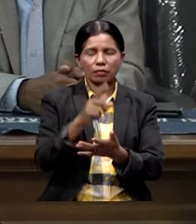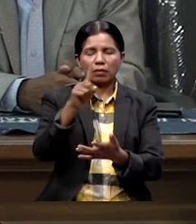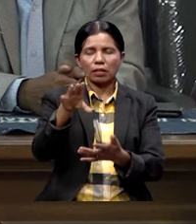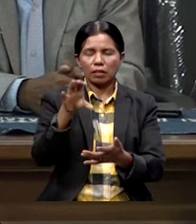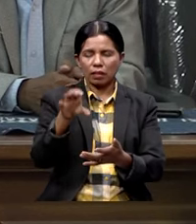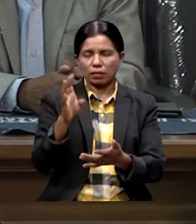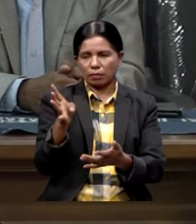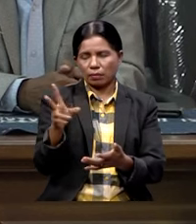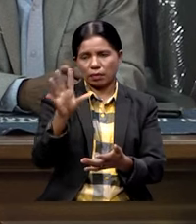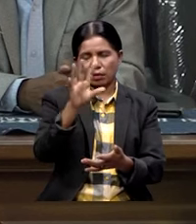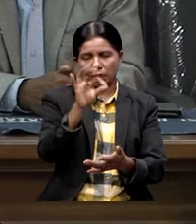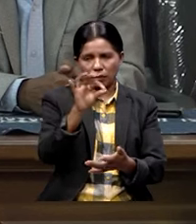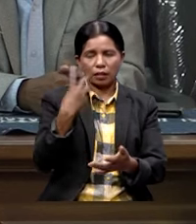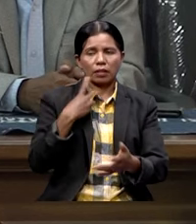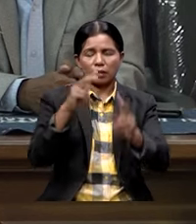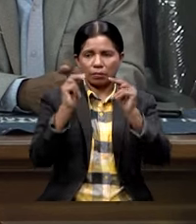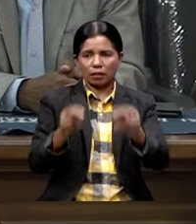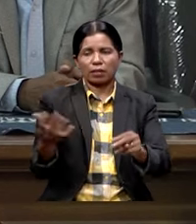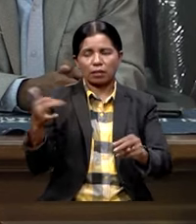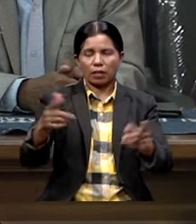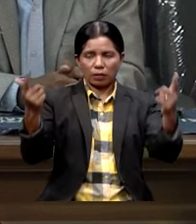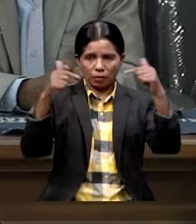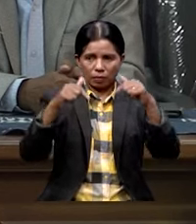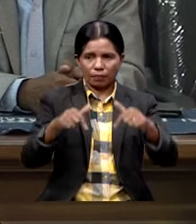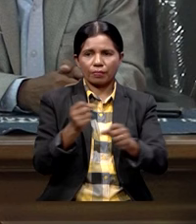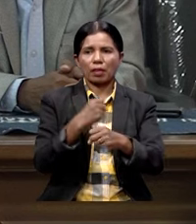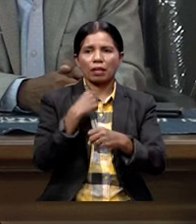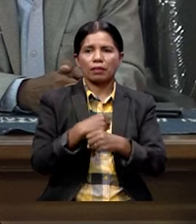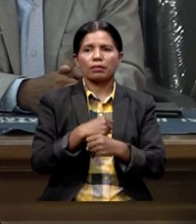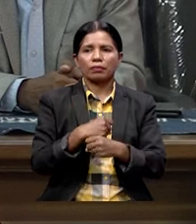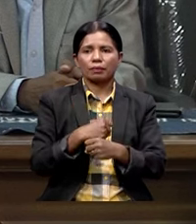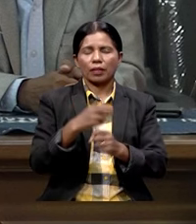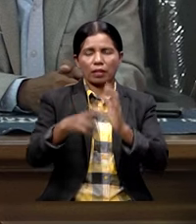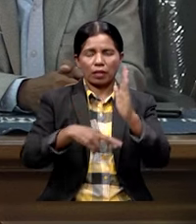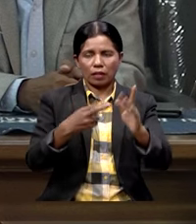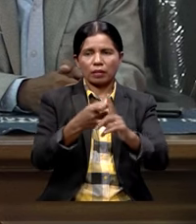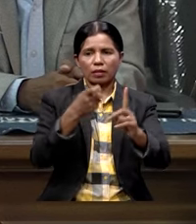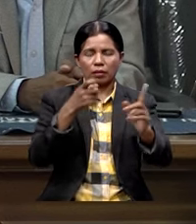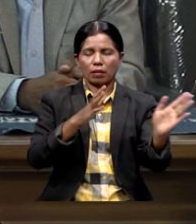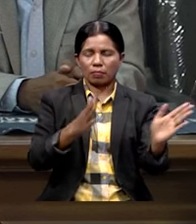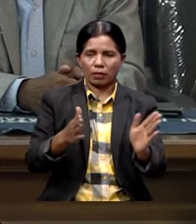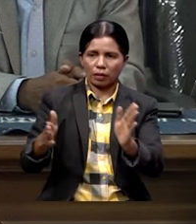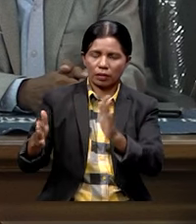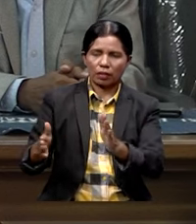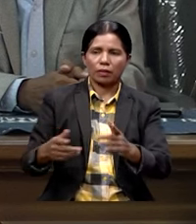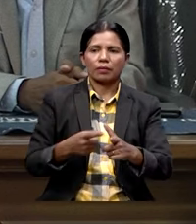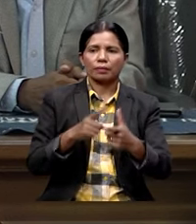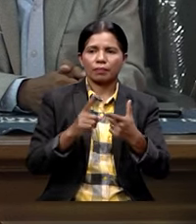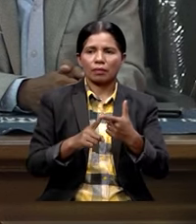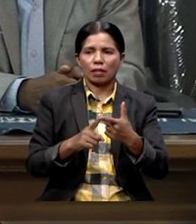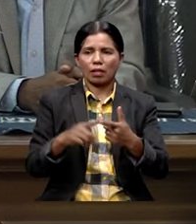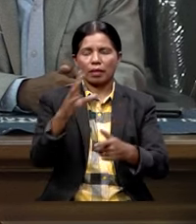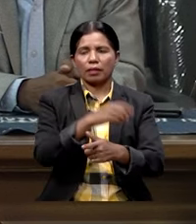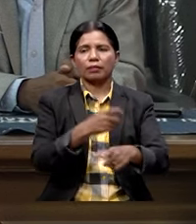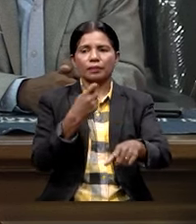7.149, na veita precisa, Sira Atumai Fali Halo. Regularização, lixo-se processo de readmissão e a